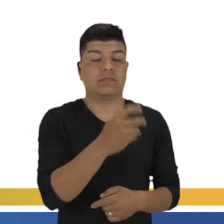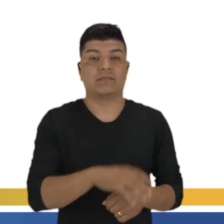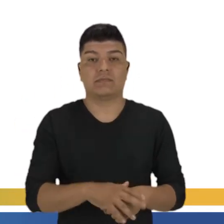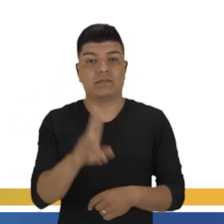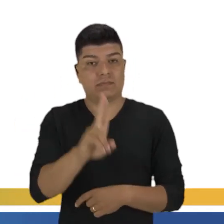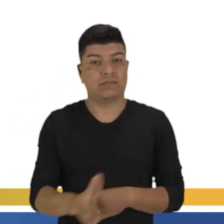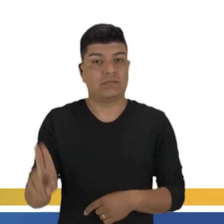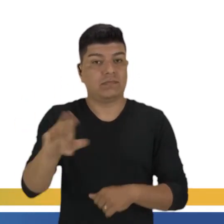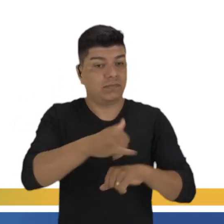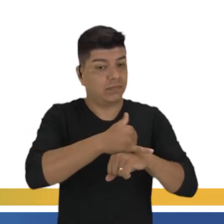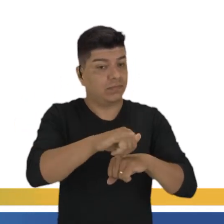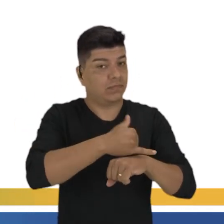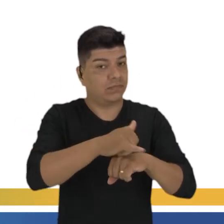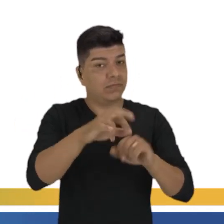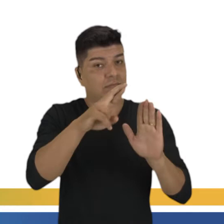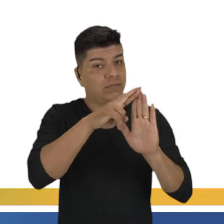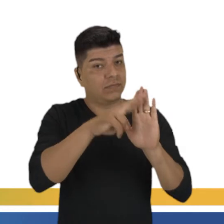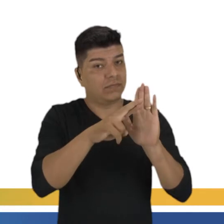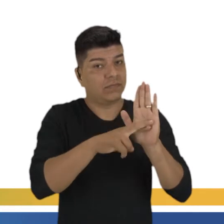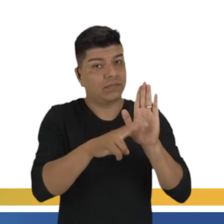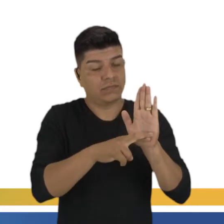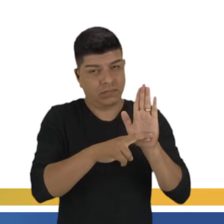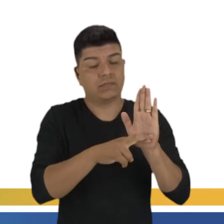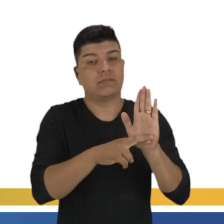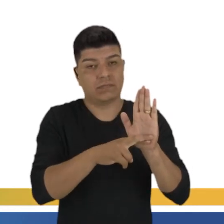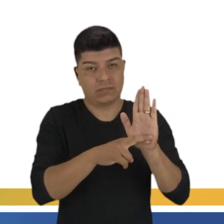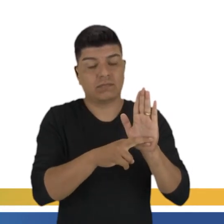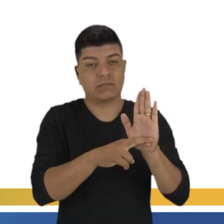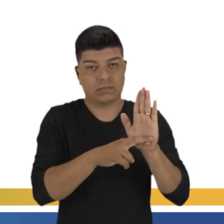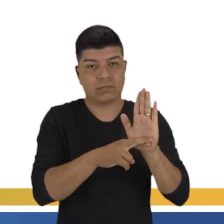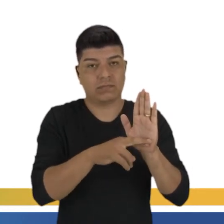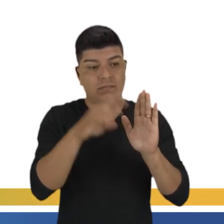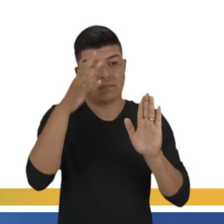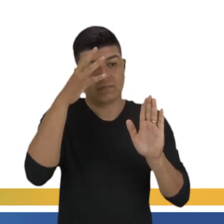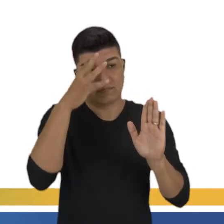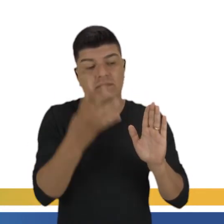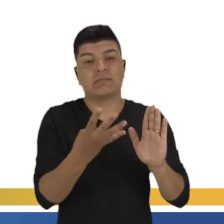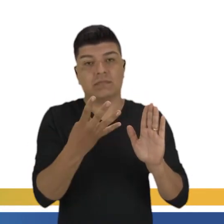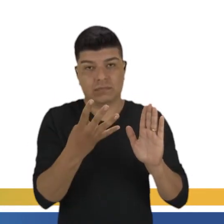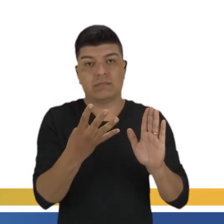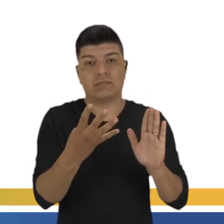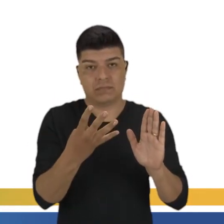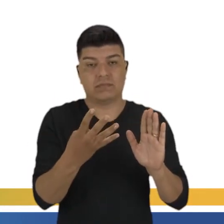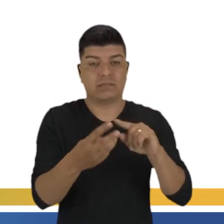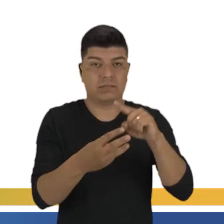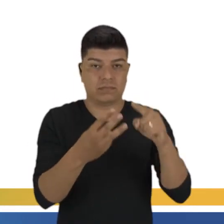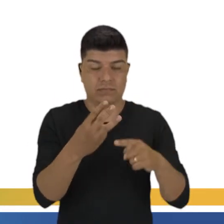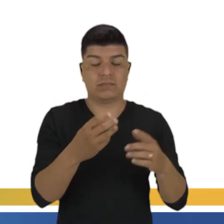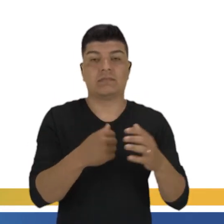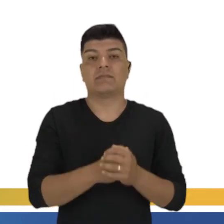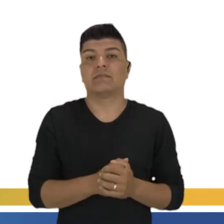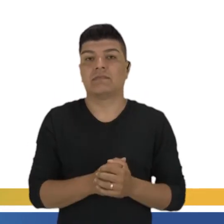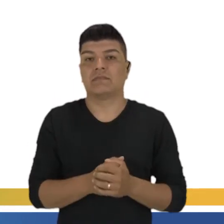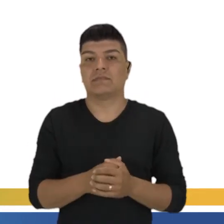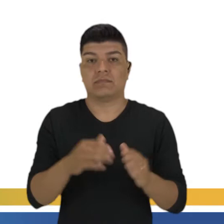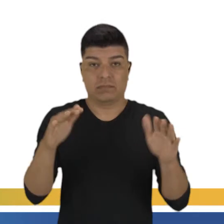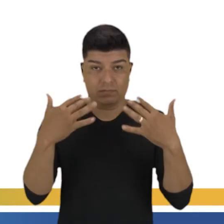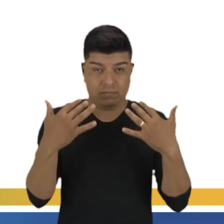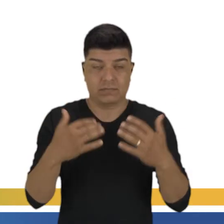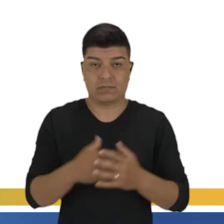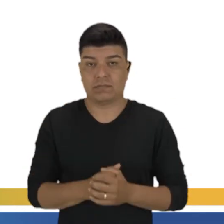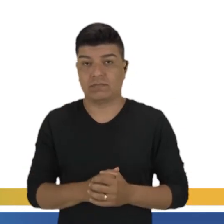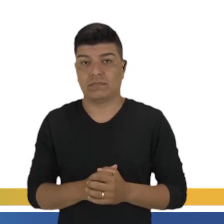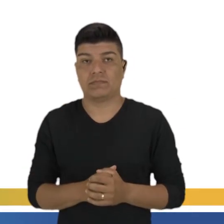e utilizar a estratégia de regra de 3 para resolver as situações. Venham comigo